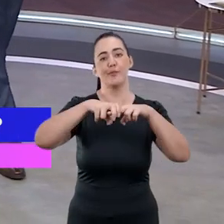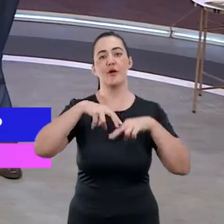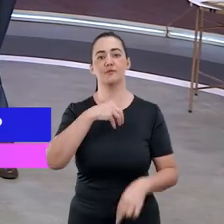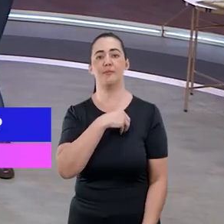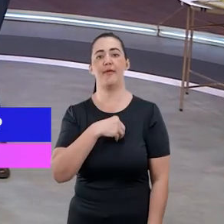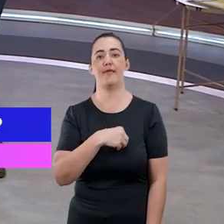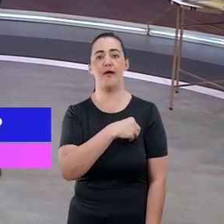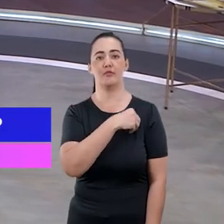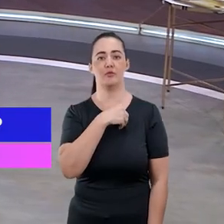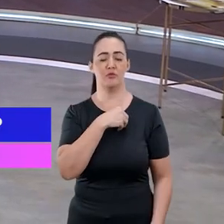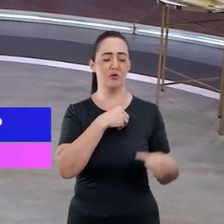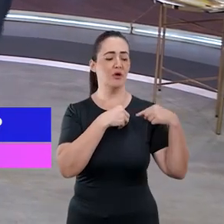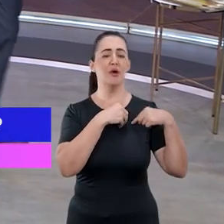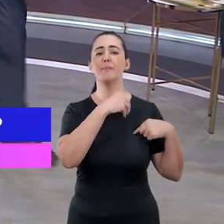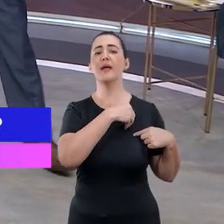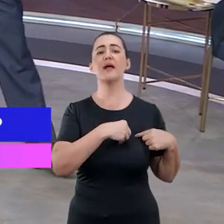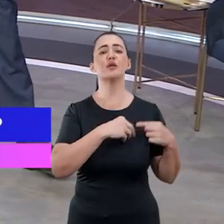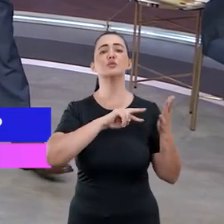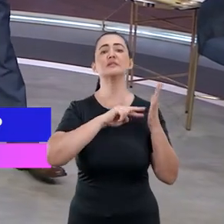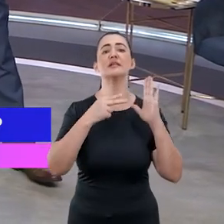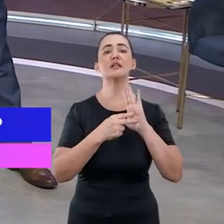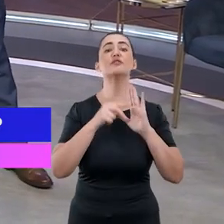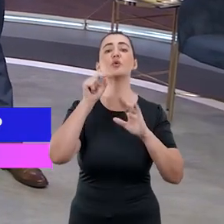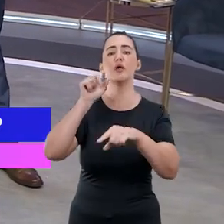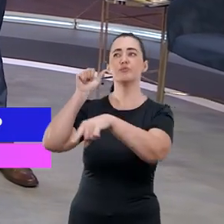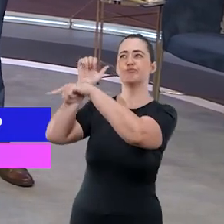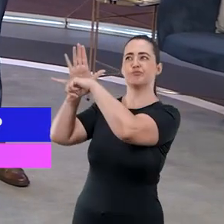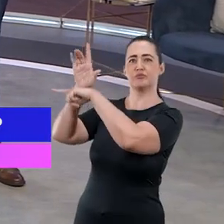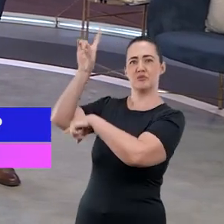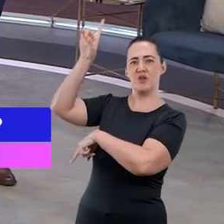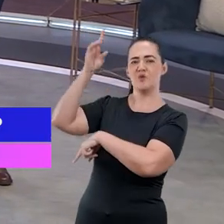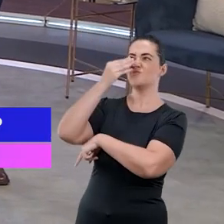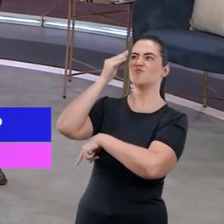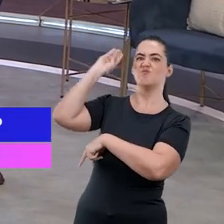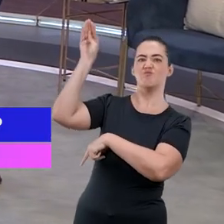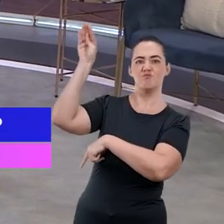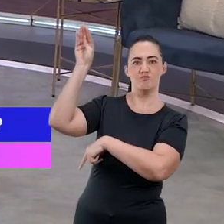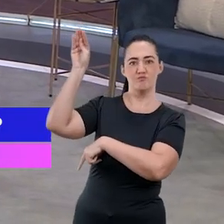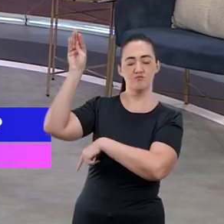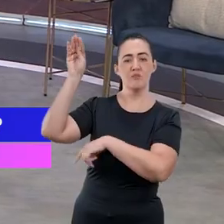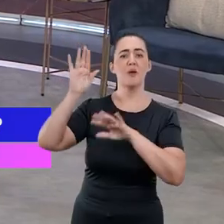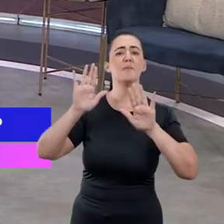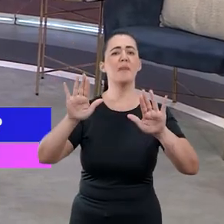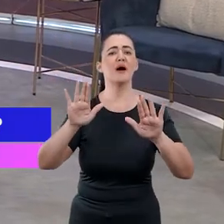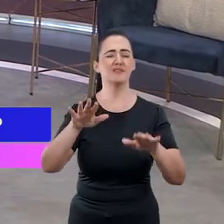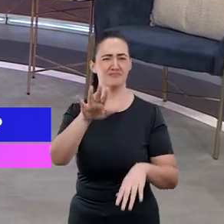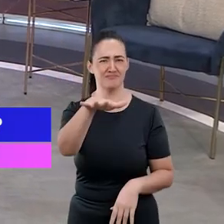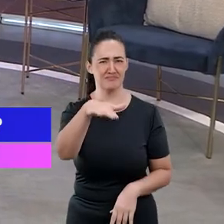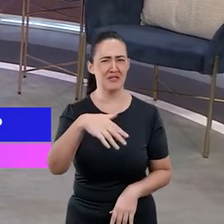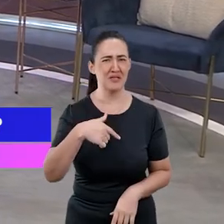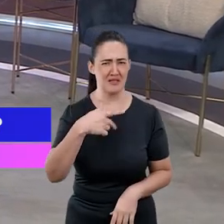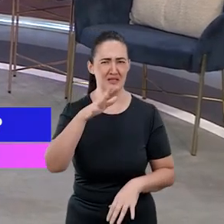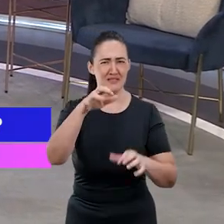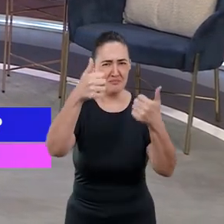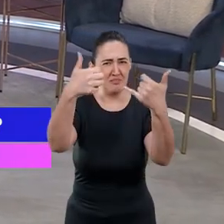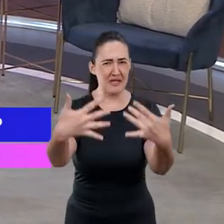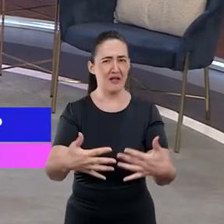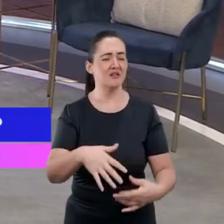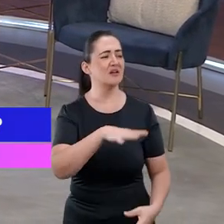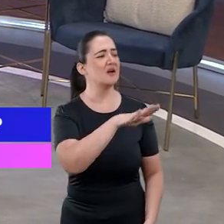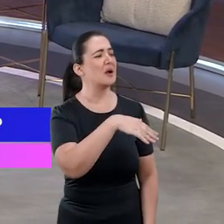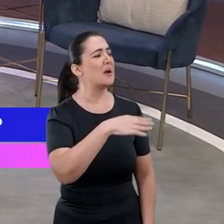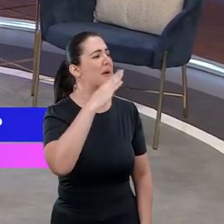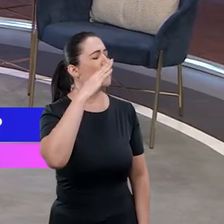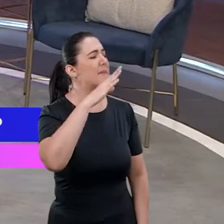é a desobediência. E é nesse ponto que alguém pode dizer assim, pastor, eu ouvi já que o mal tem